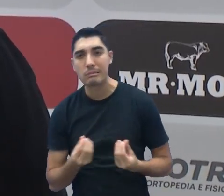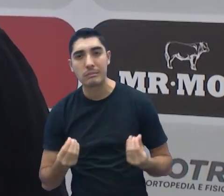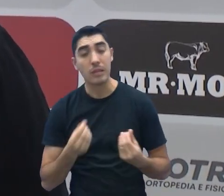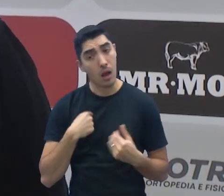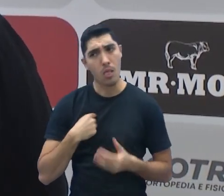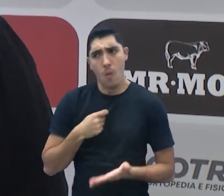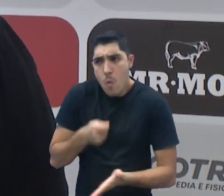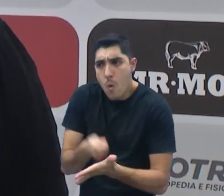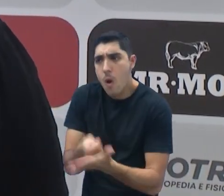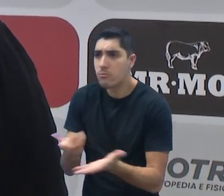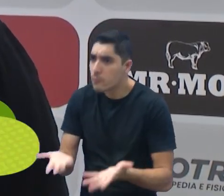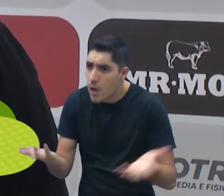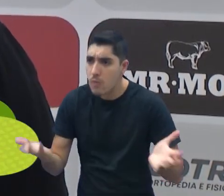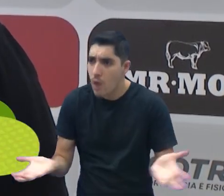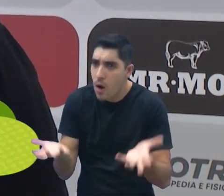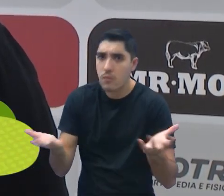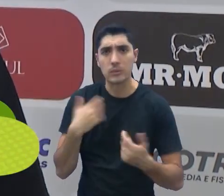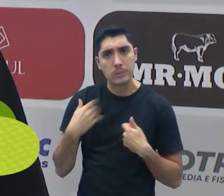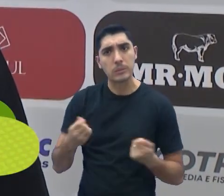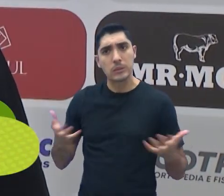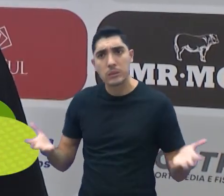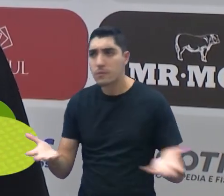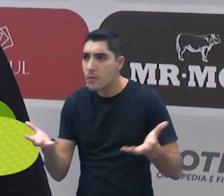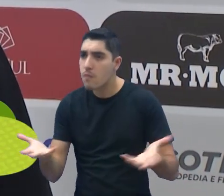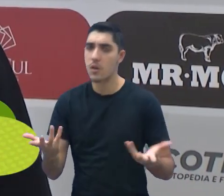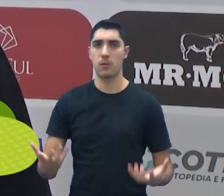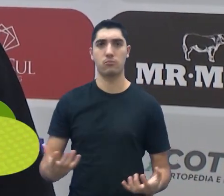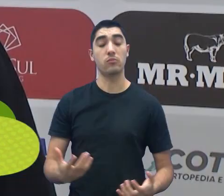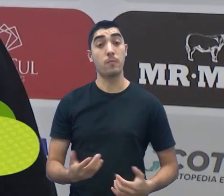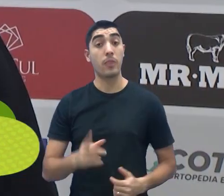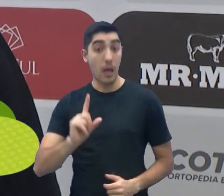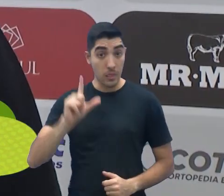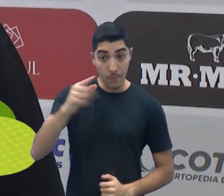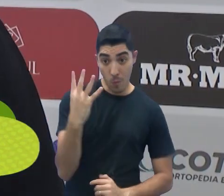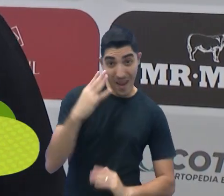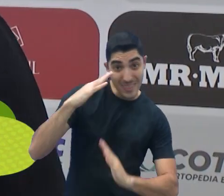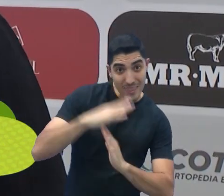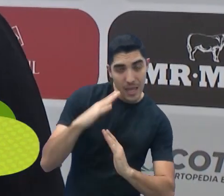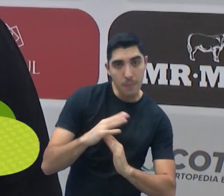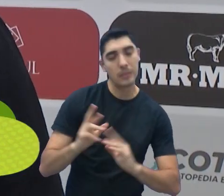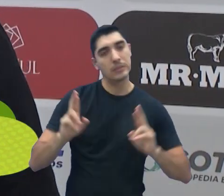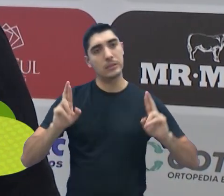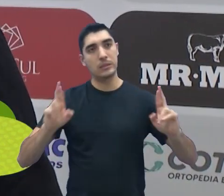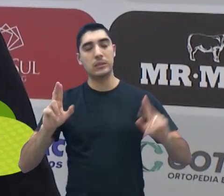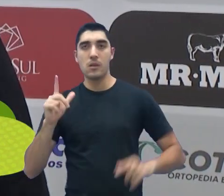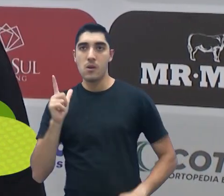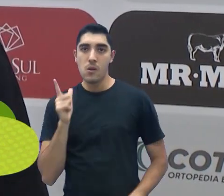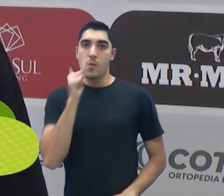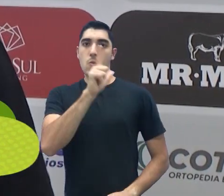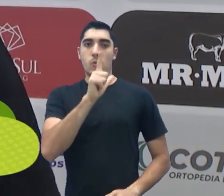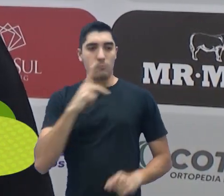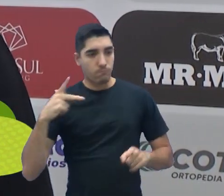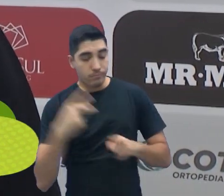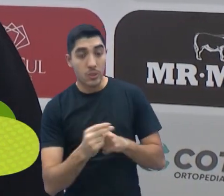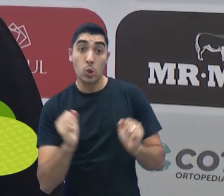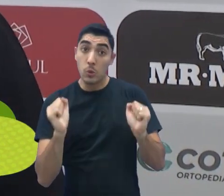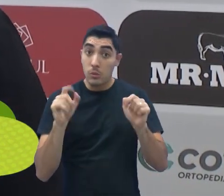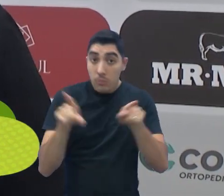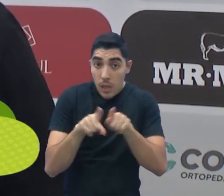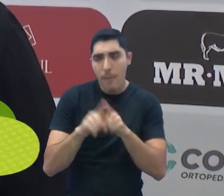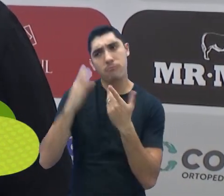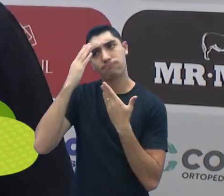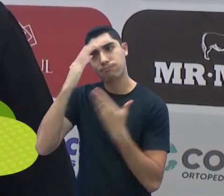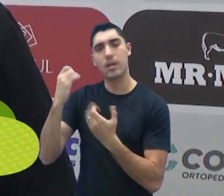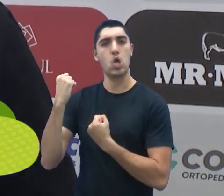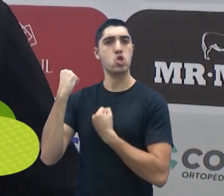equipe, que a gente precisa ter nos jogos, mas no último quarto a gente conseguiu aí, junto com a torcida, né, que nos apoiou o tempo todo, foi